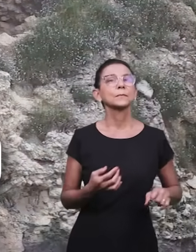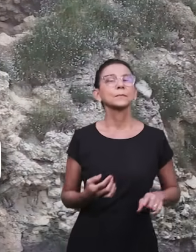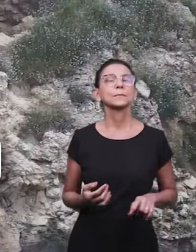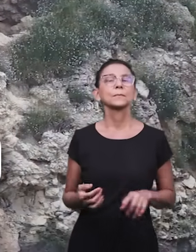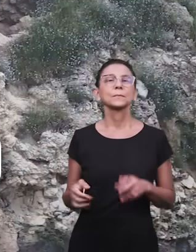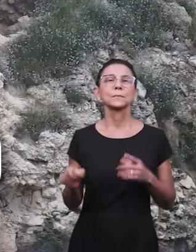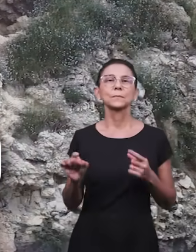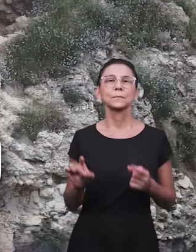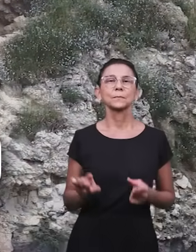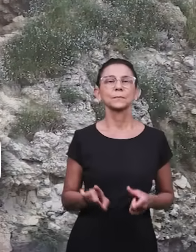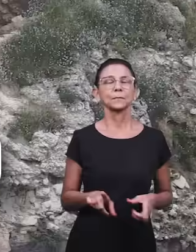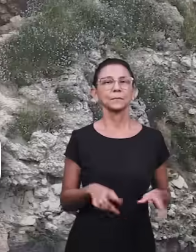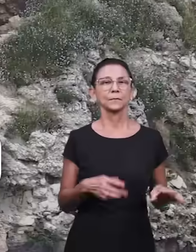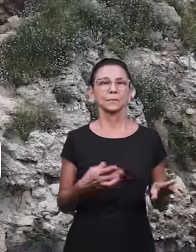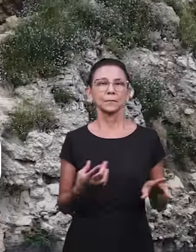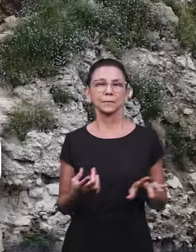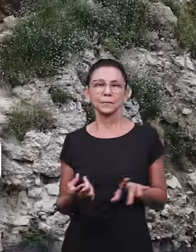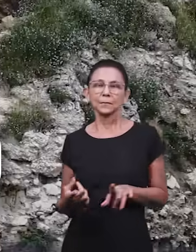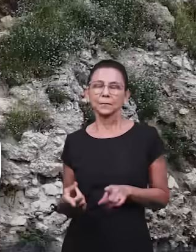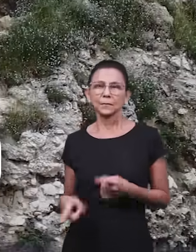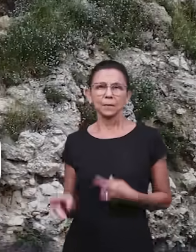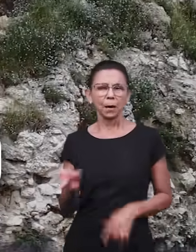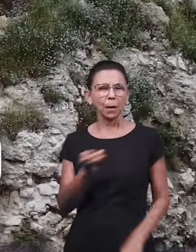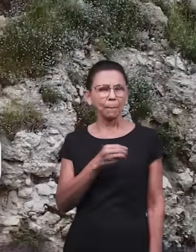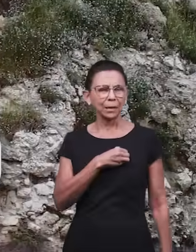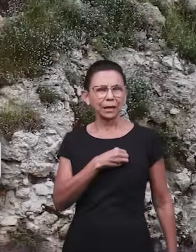Meu pecado